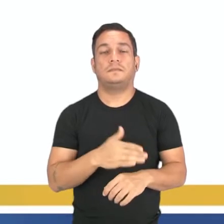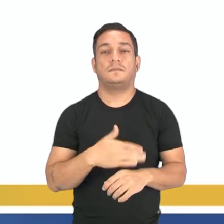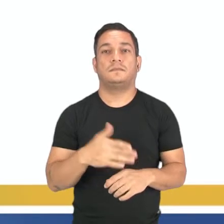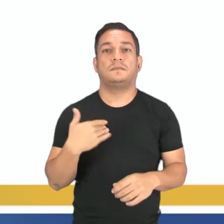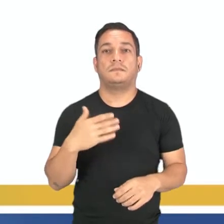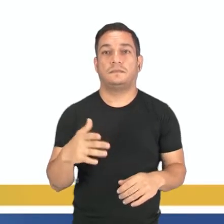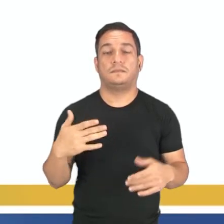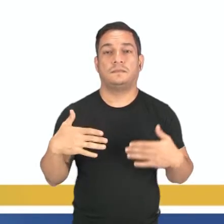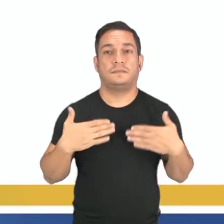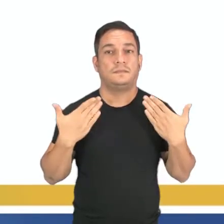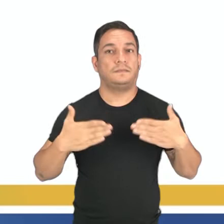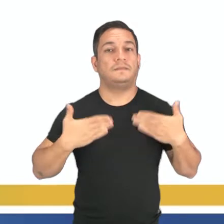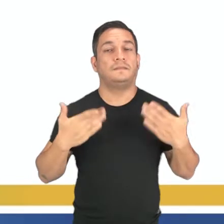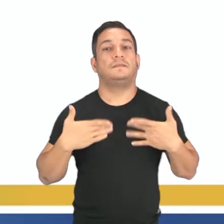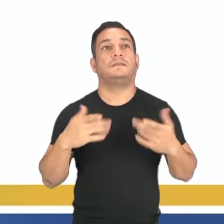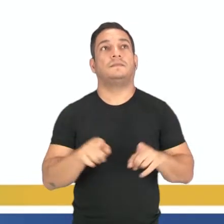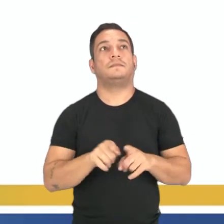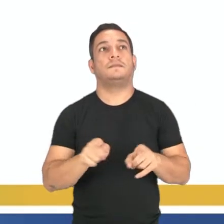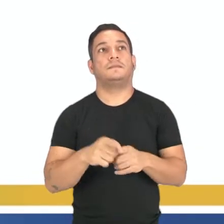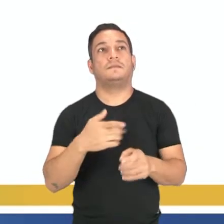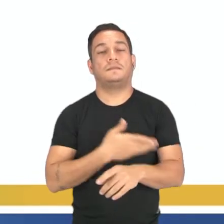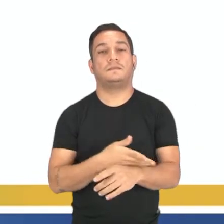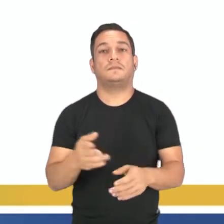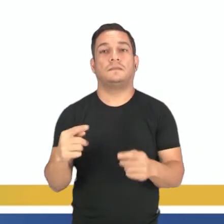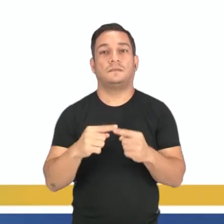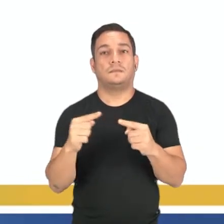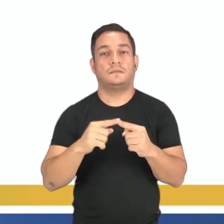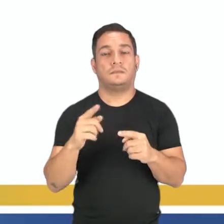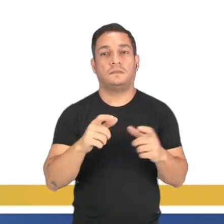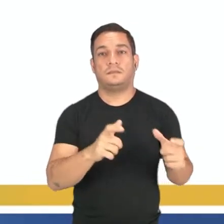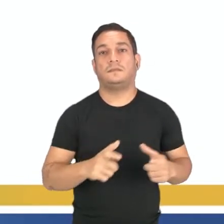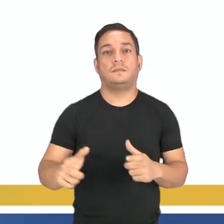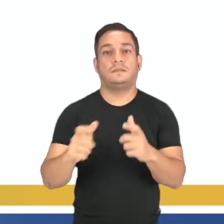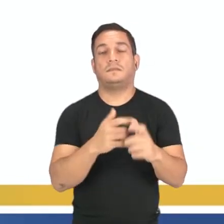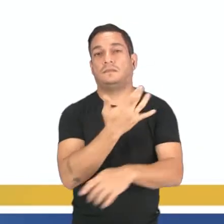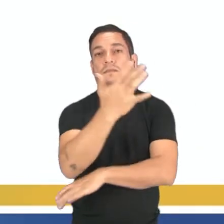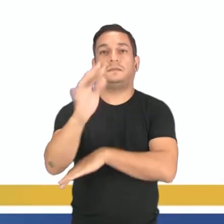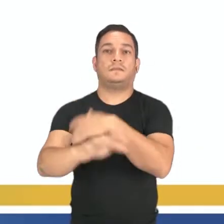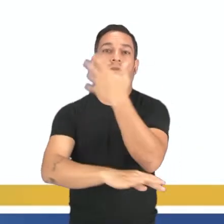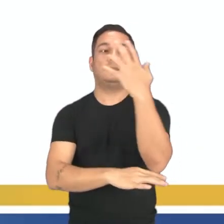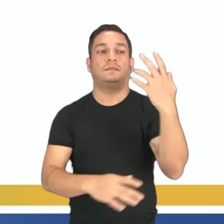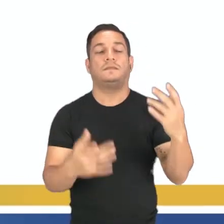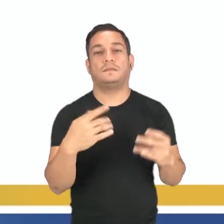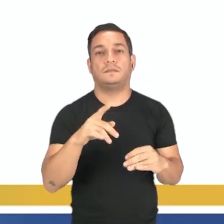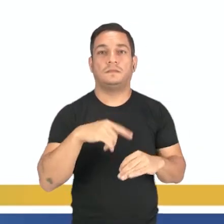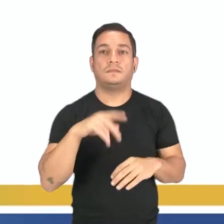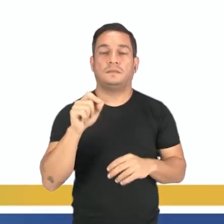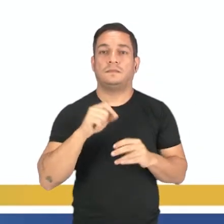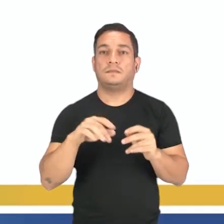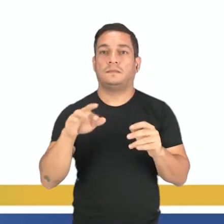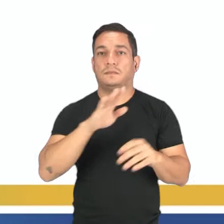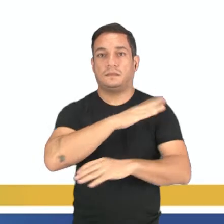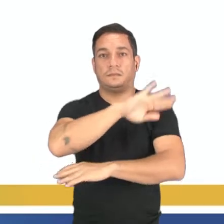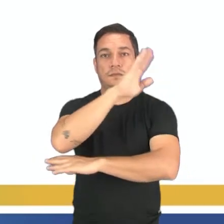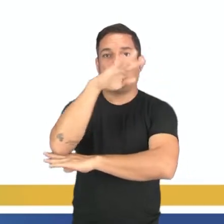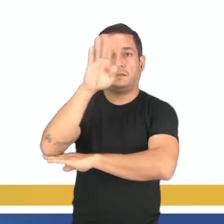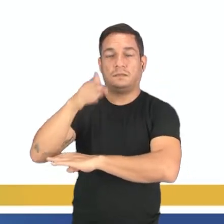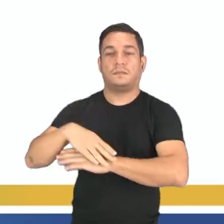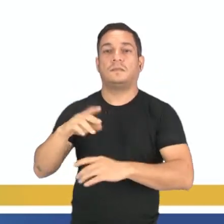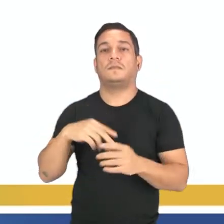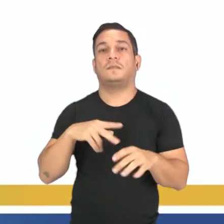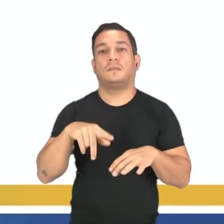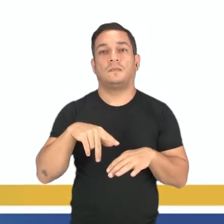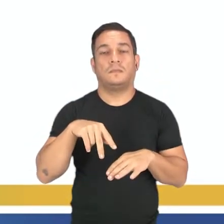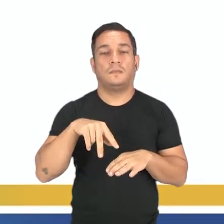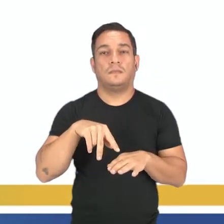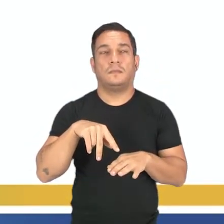aventura, elas costumam ser relacionadas ao ambiente no meio da natureza, né, como a escalada de uma montanha ou a descida